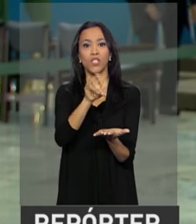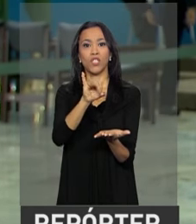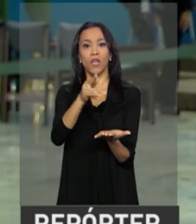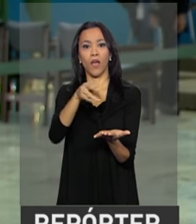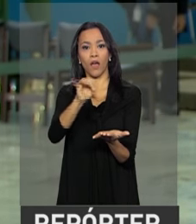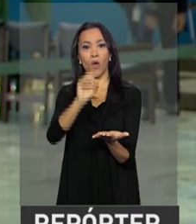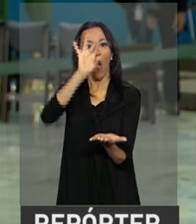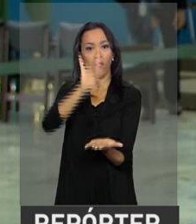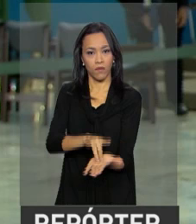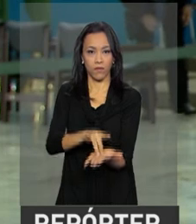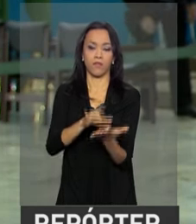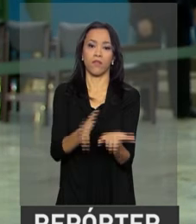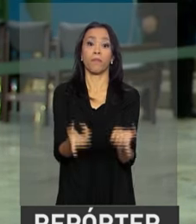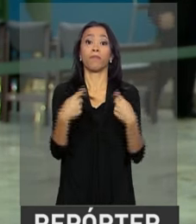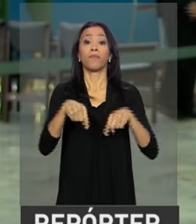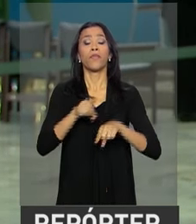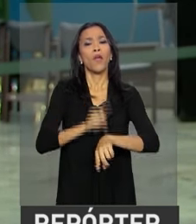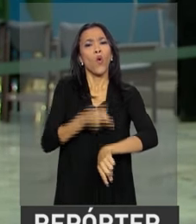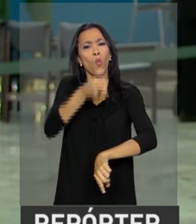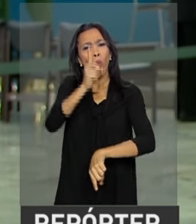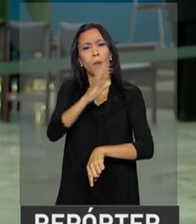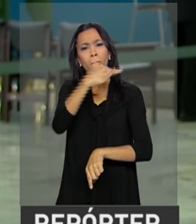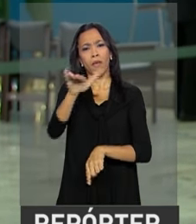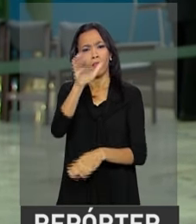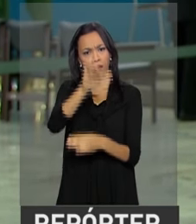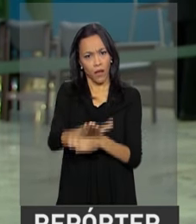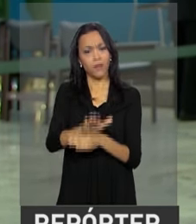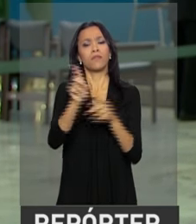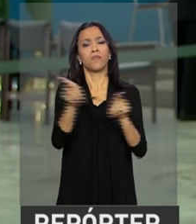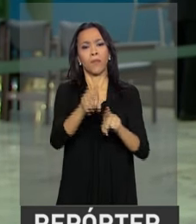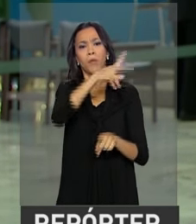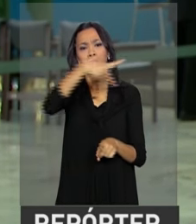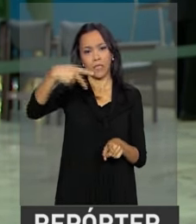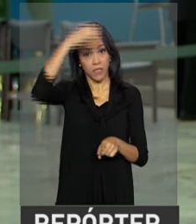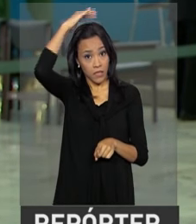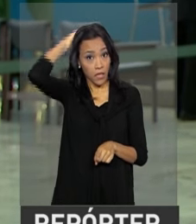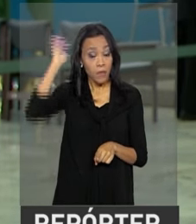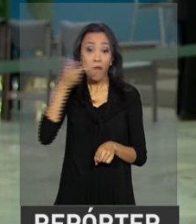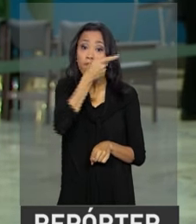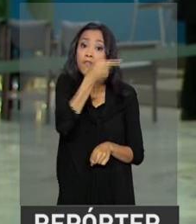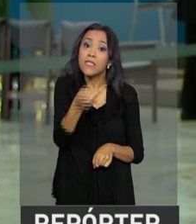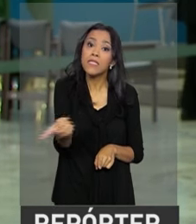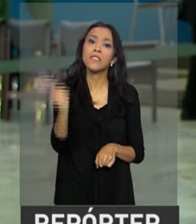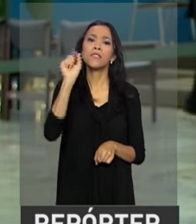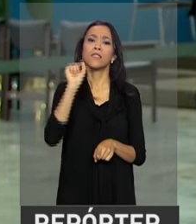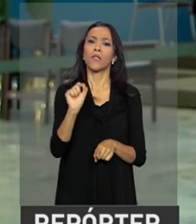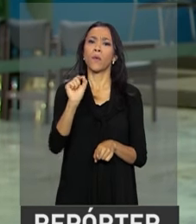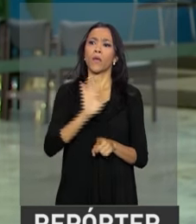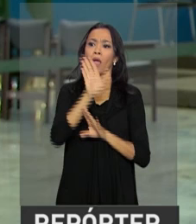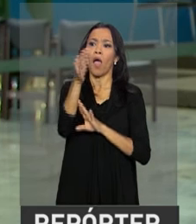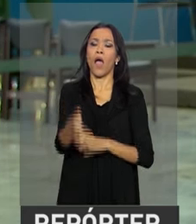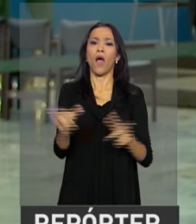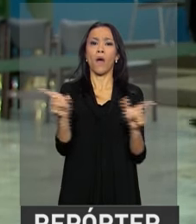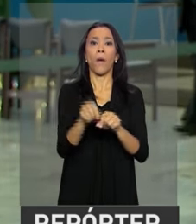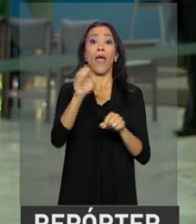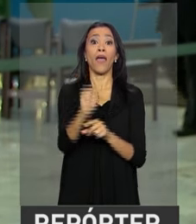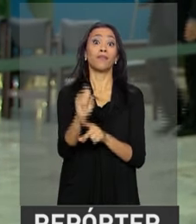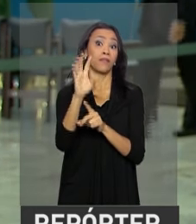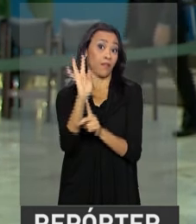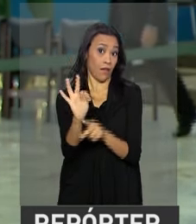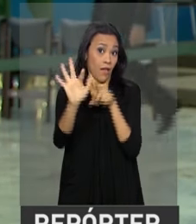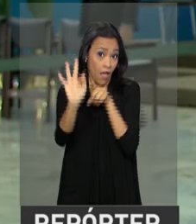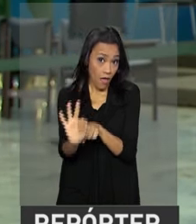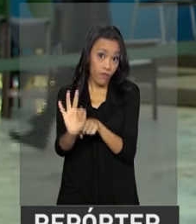quarta-feira. No início da tarde, à 1h30 da tarde, o presidente Michel Temer faz uma visita protocolar ao Supremo Tribunal Federal por